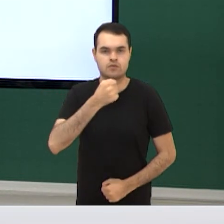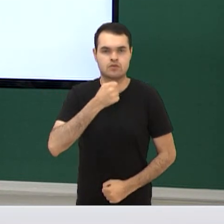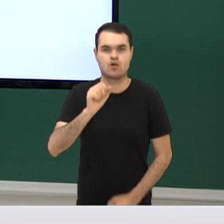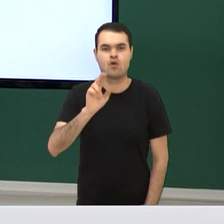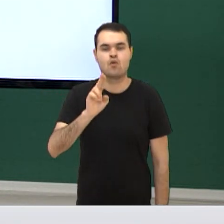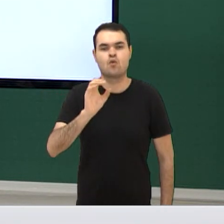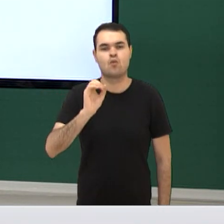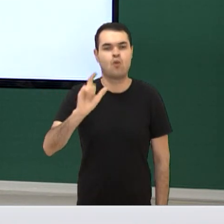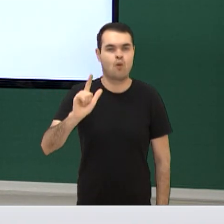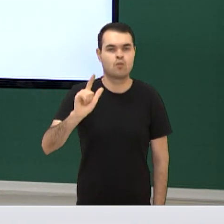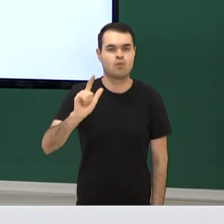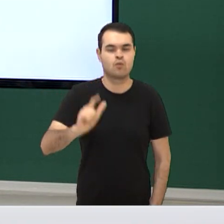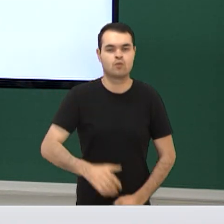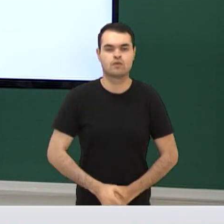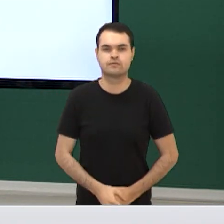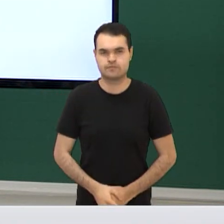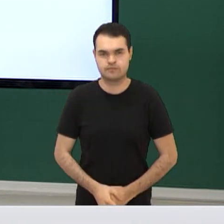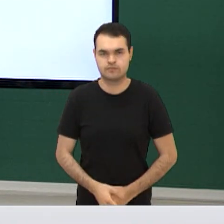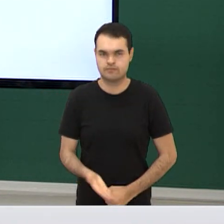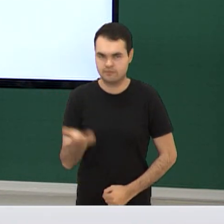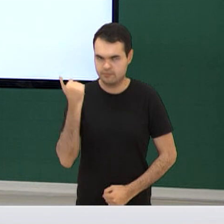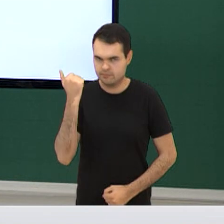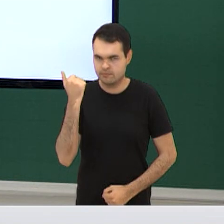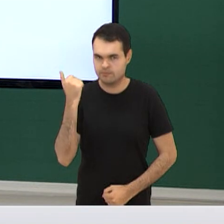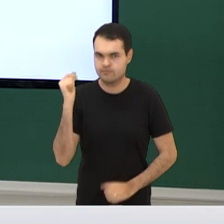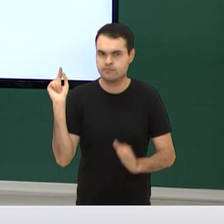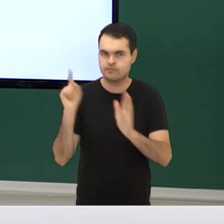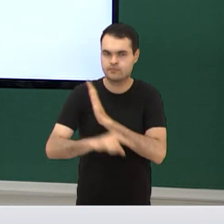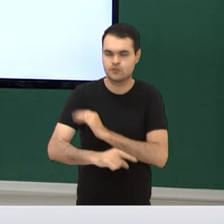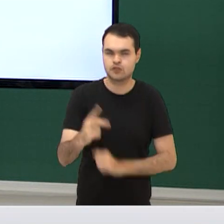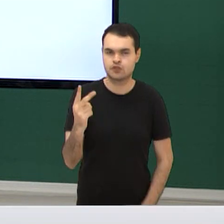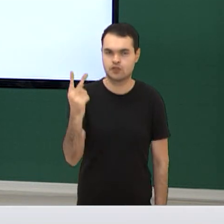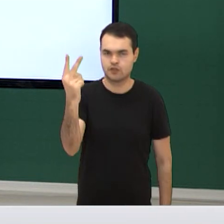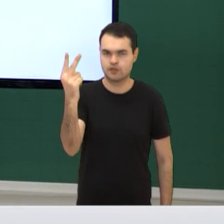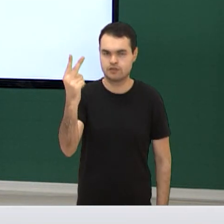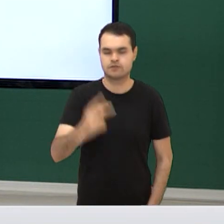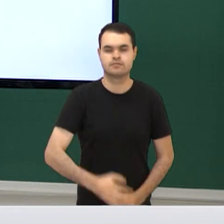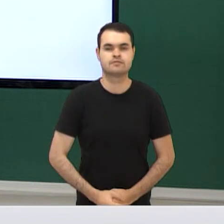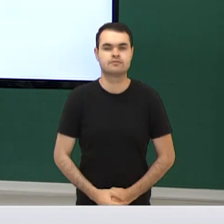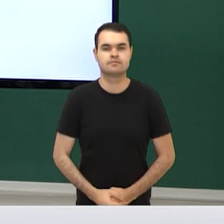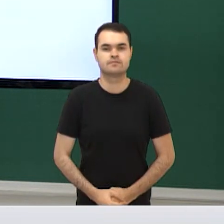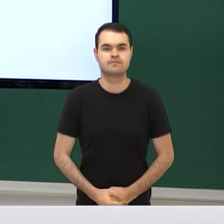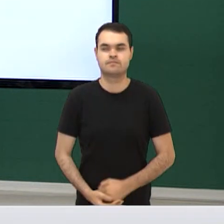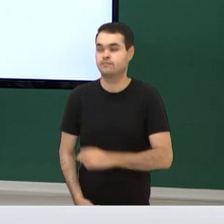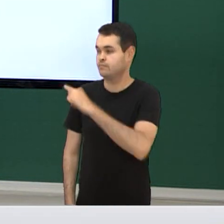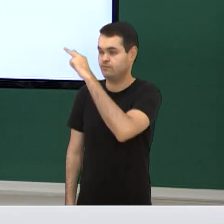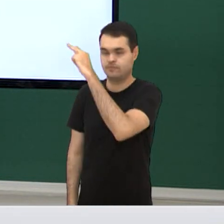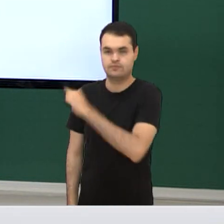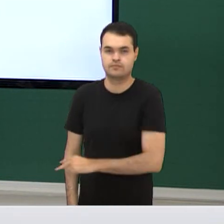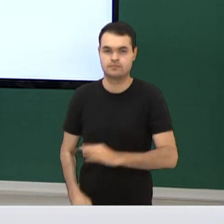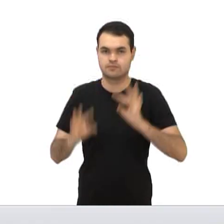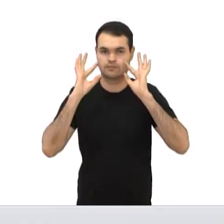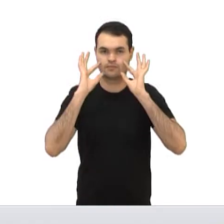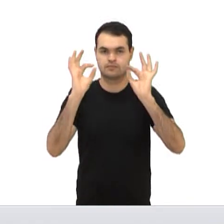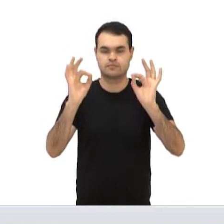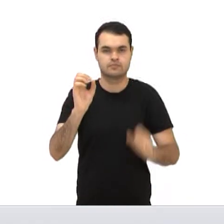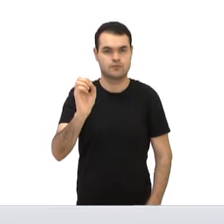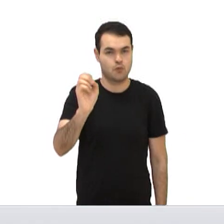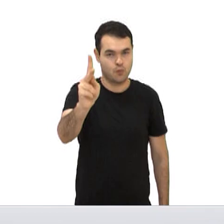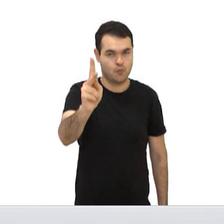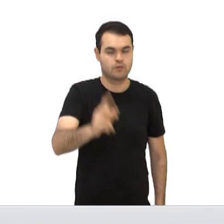papo boca a boca, vizinho a vizinho, vai passando, olha, não tenho mais condições de cuidar do meu cachorrinho, alguém quer, e faz essa doação